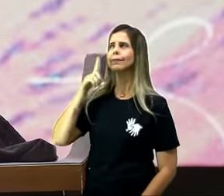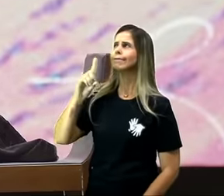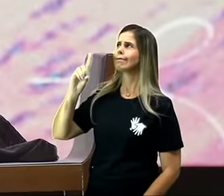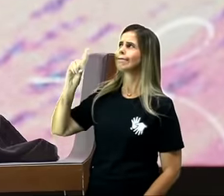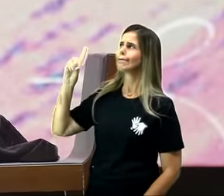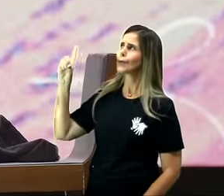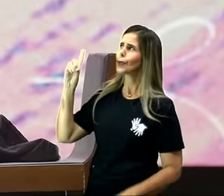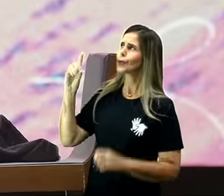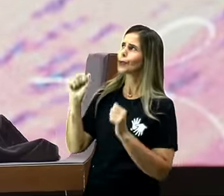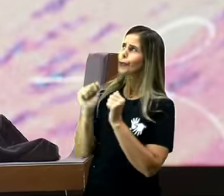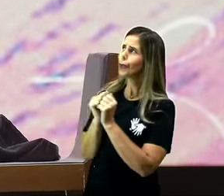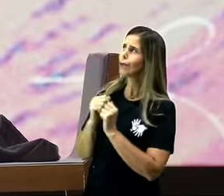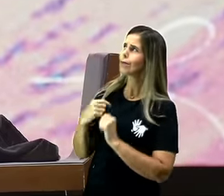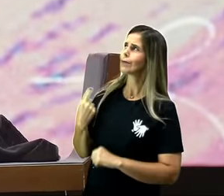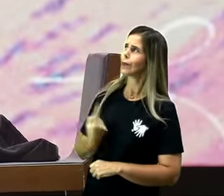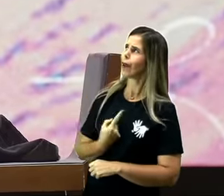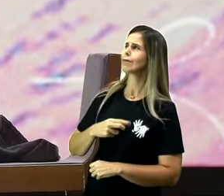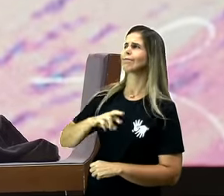ter.